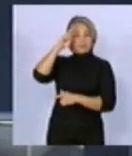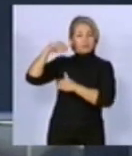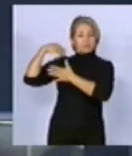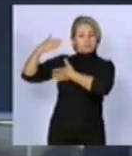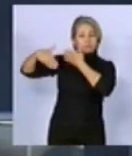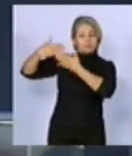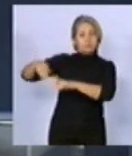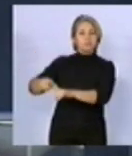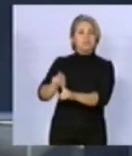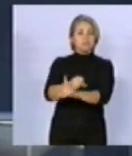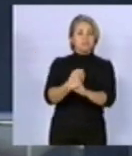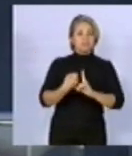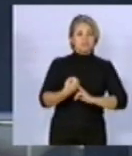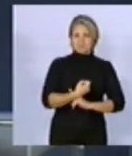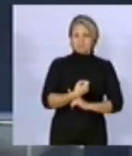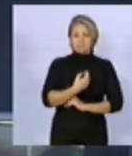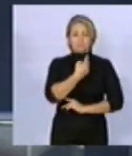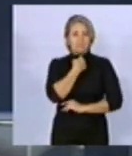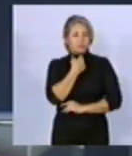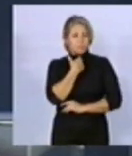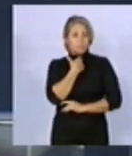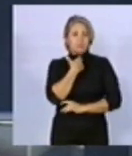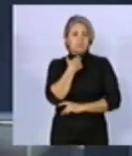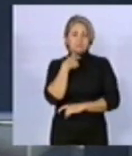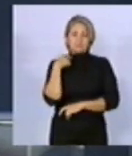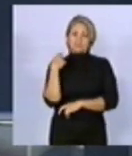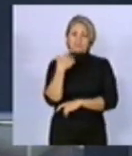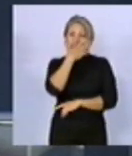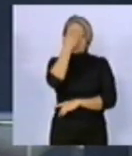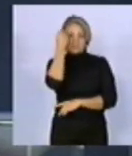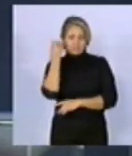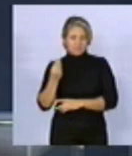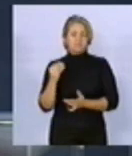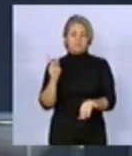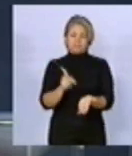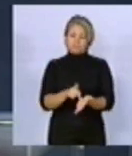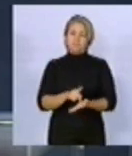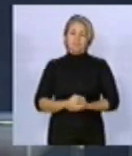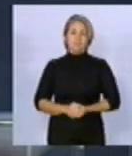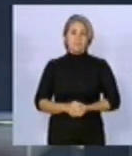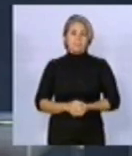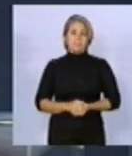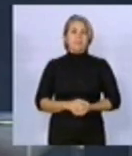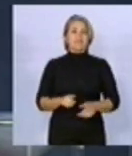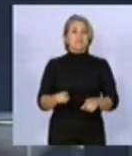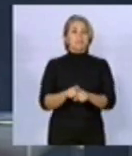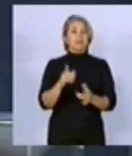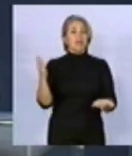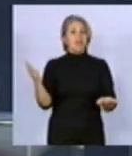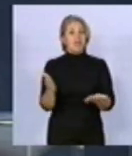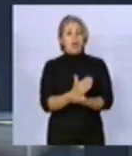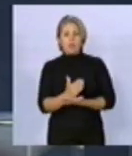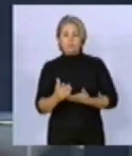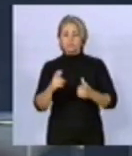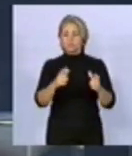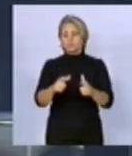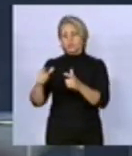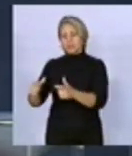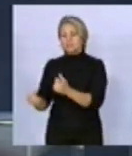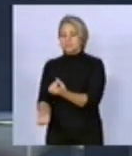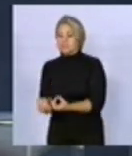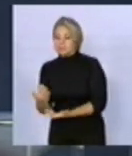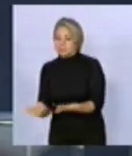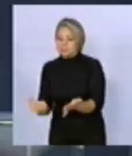sociais que não podem deixar de ser levados em consideração ian em alguns lugares queimamos até hoje